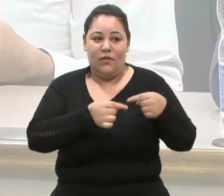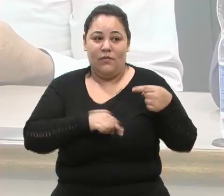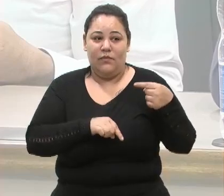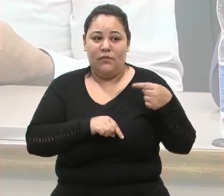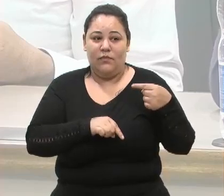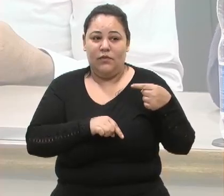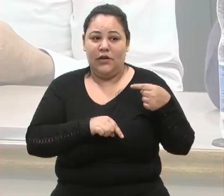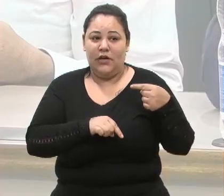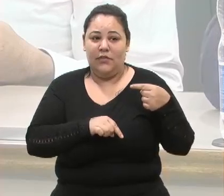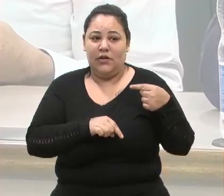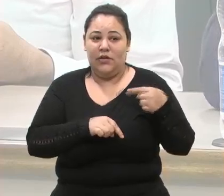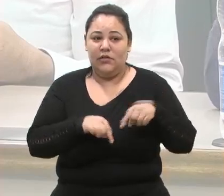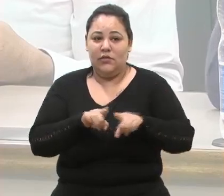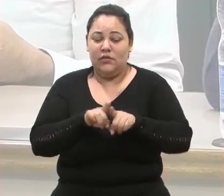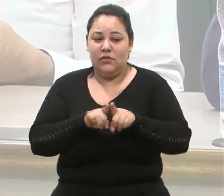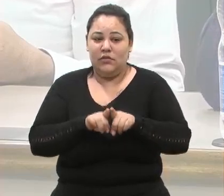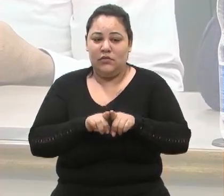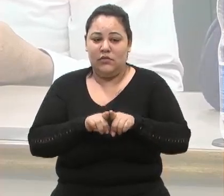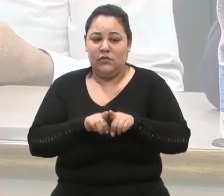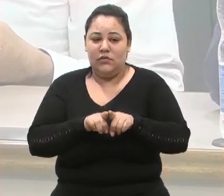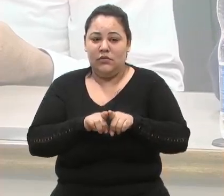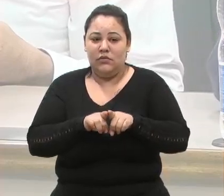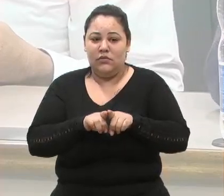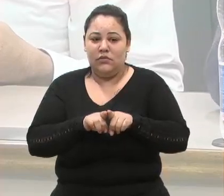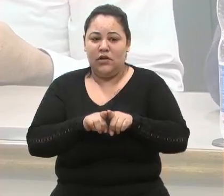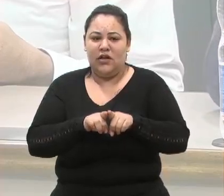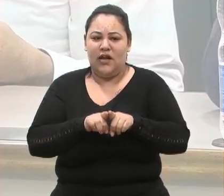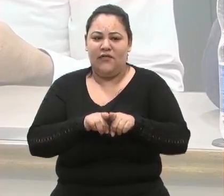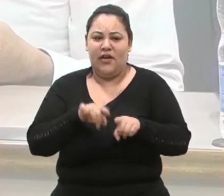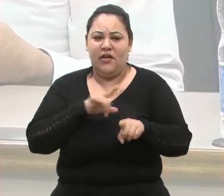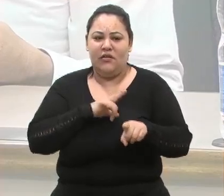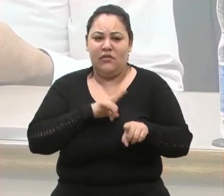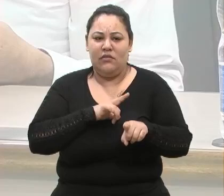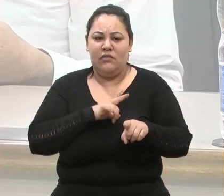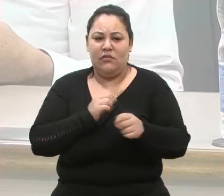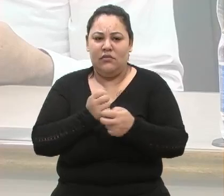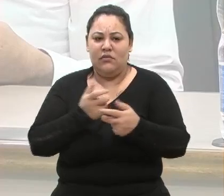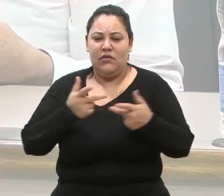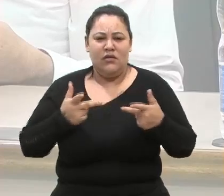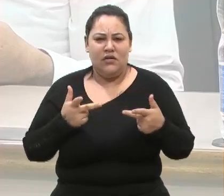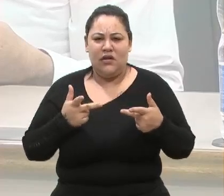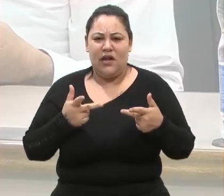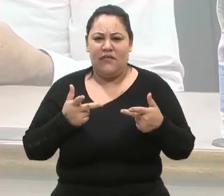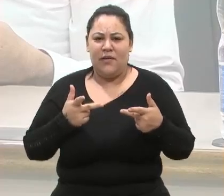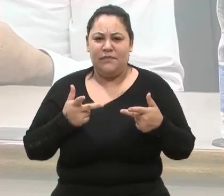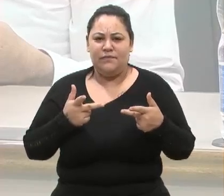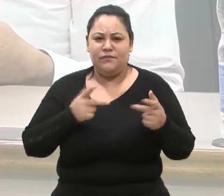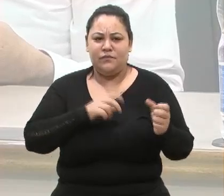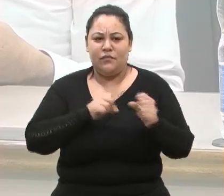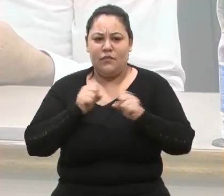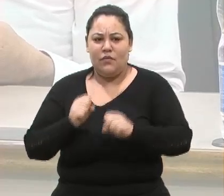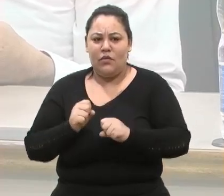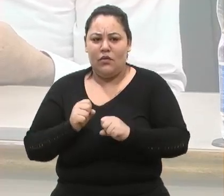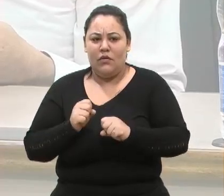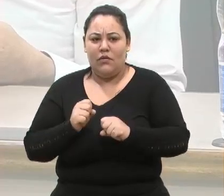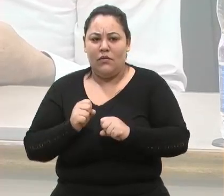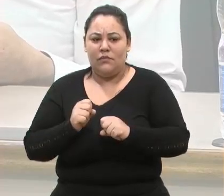inclusive até de botar no calendário oficial do município. Tem coisas que dá e tem coisas que não dá, porque tem